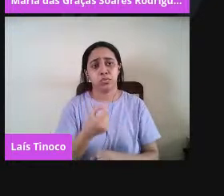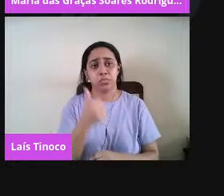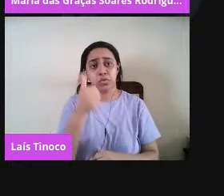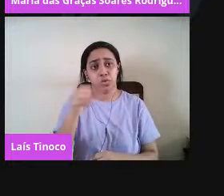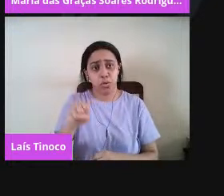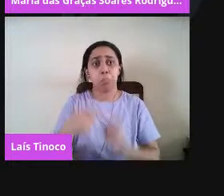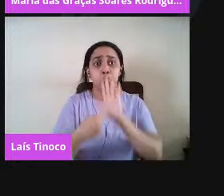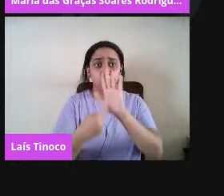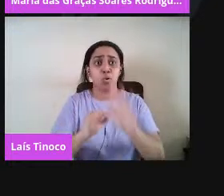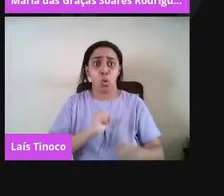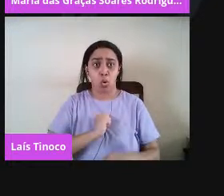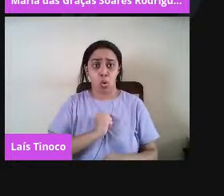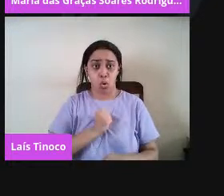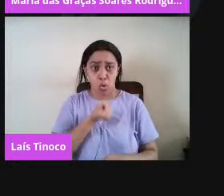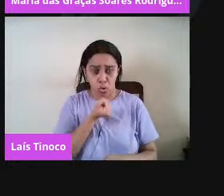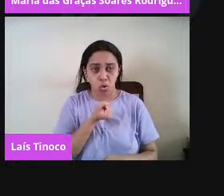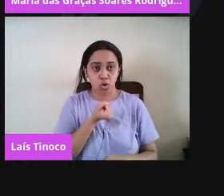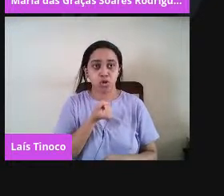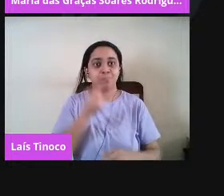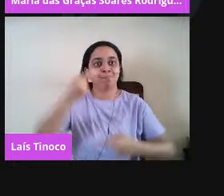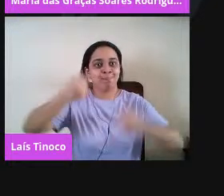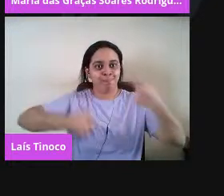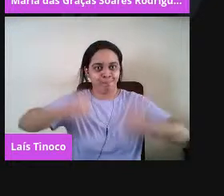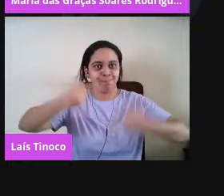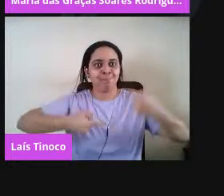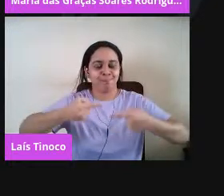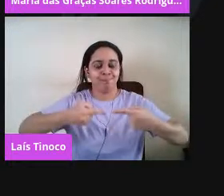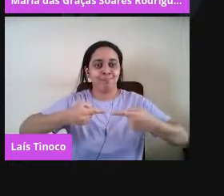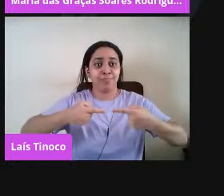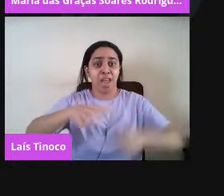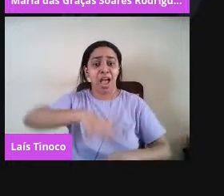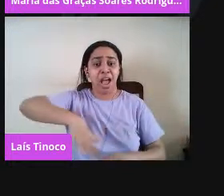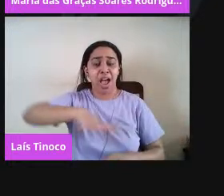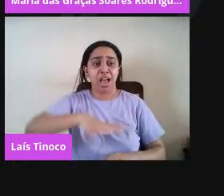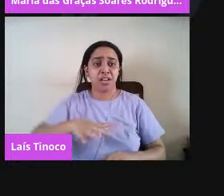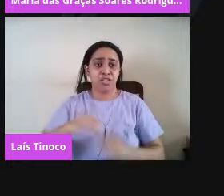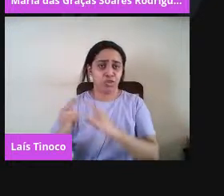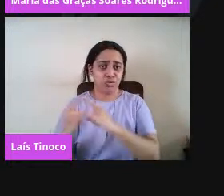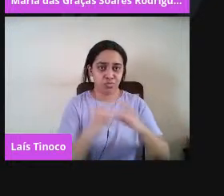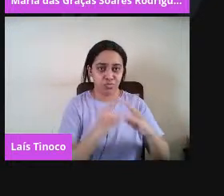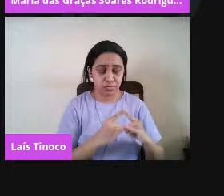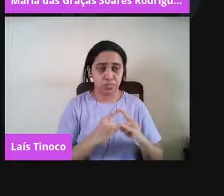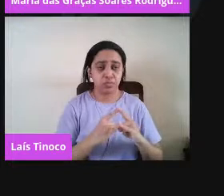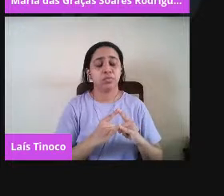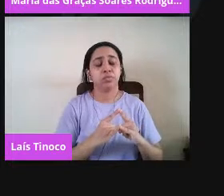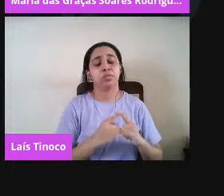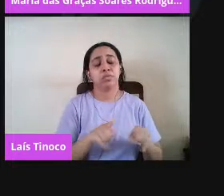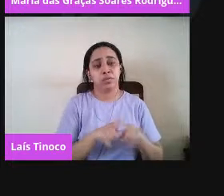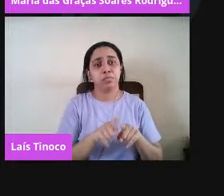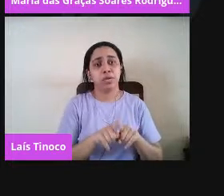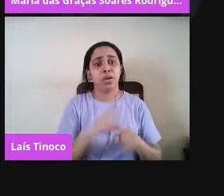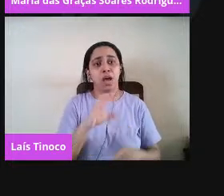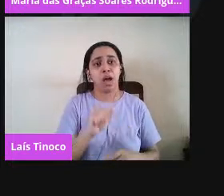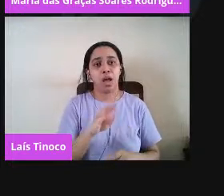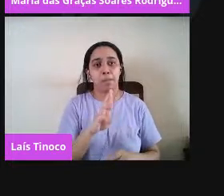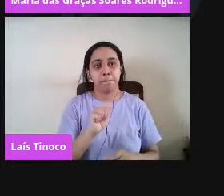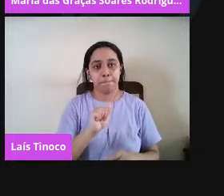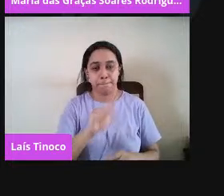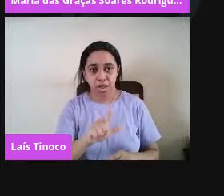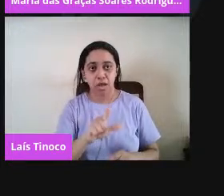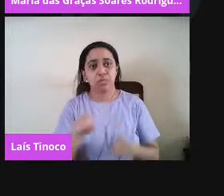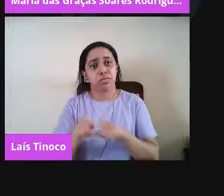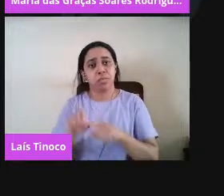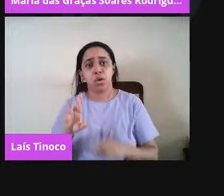uma discussão em cenário institucional. Igualmente, Rodrigues e Cabral, 2020, publicaram um trabalho acerca da violência